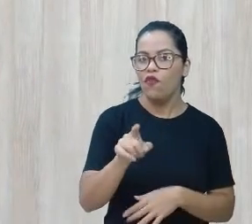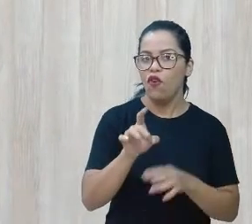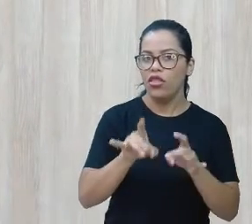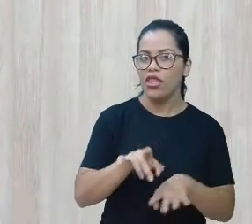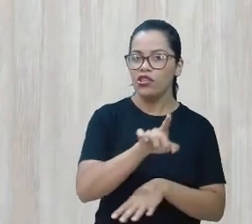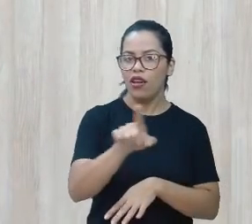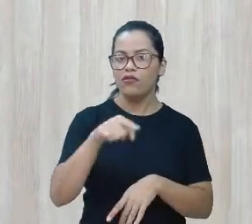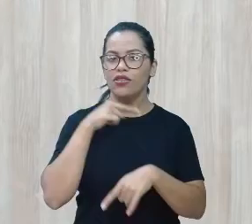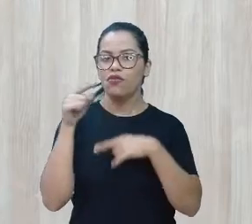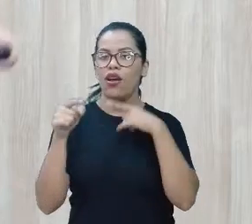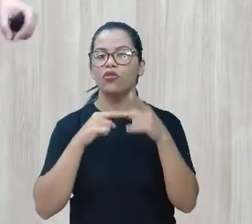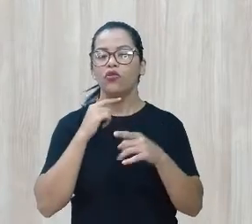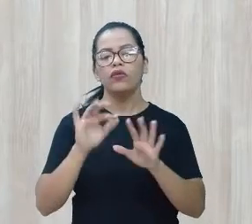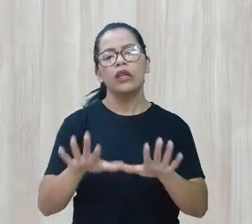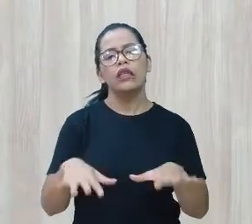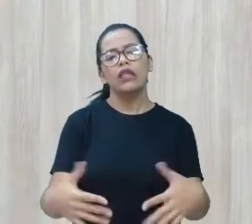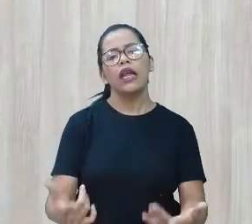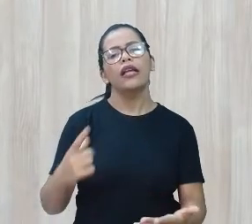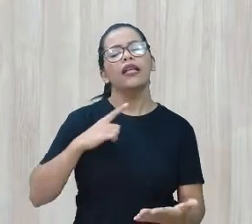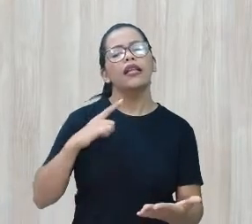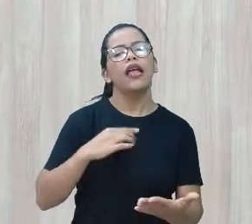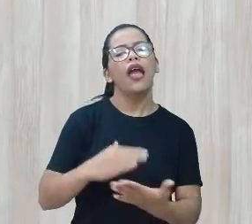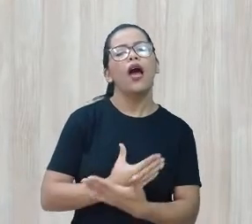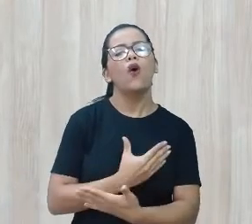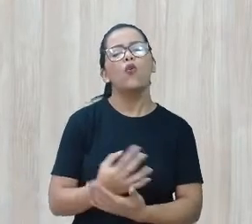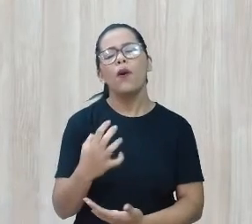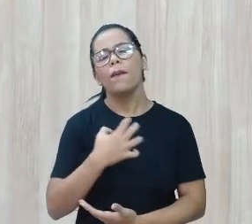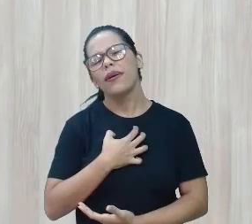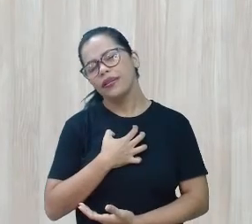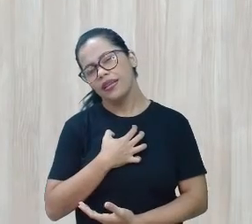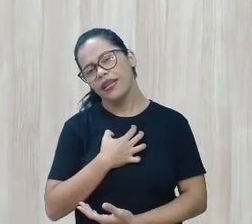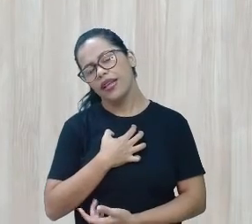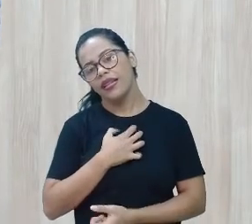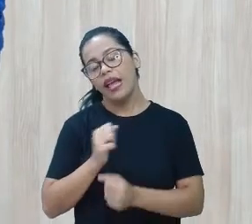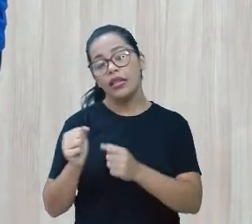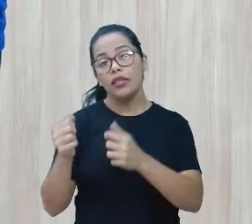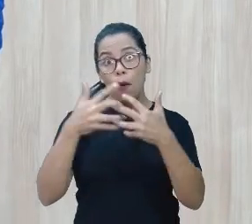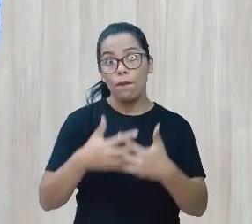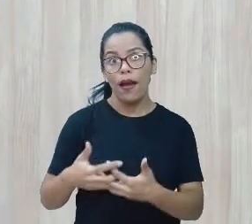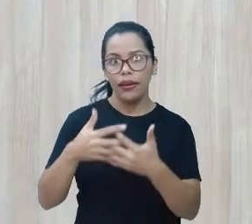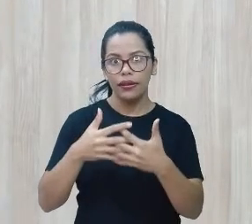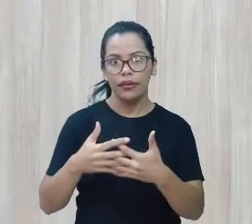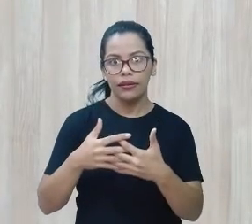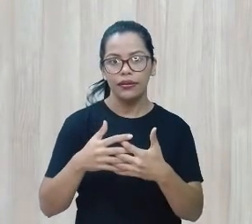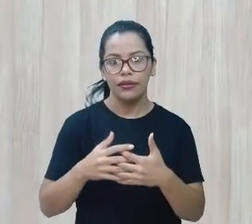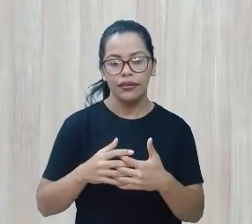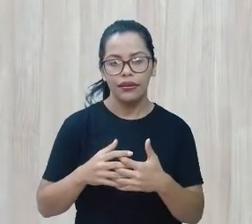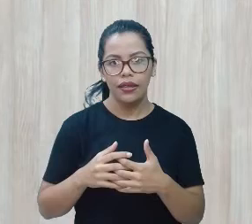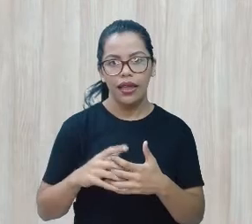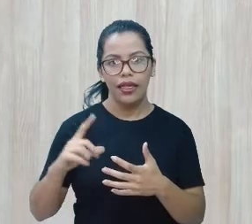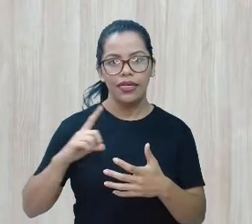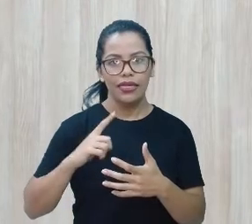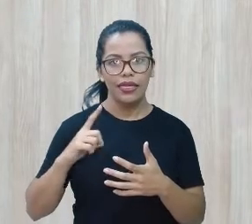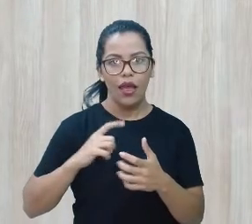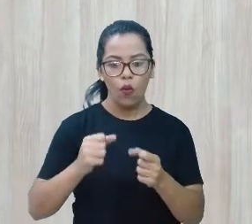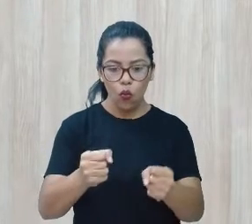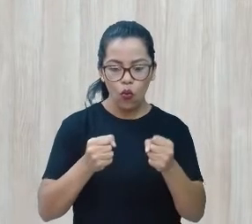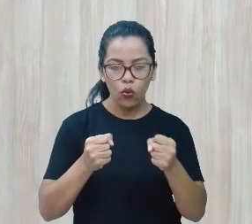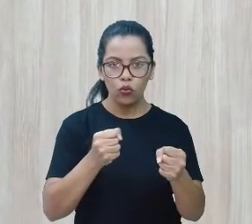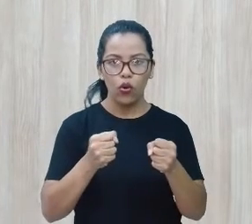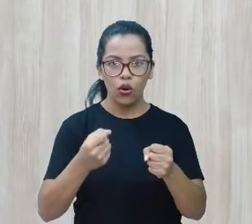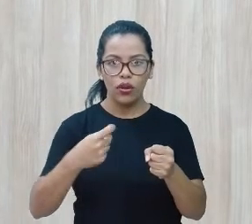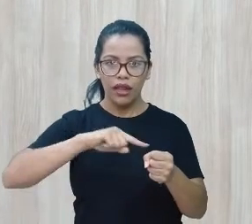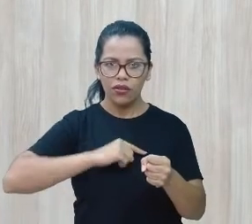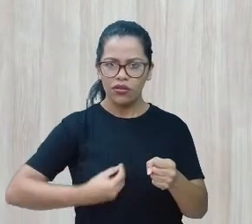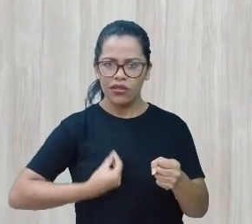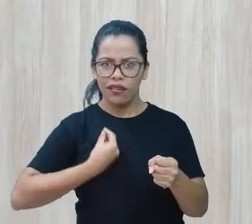existe alguma maneira das máquinas tomarem o controle da nossa vida? Então, Como a gente falou agora há pouco, ela precisa de uma intervenção